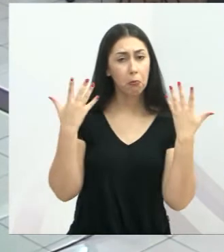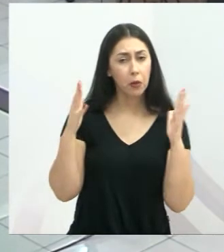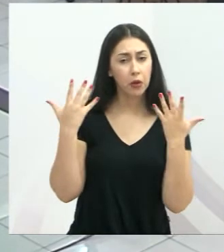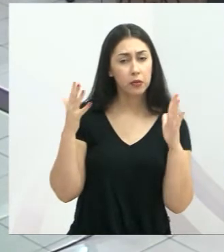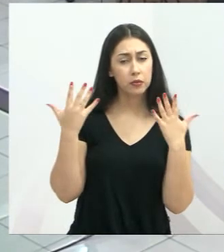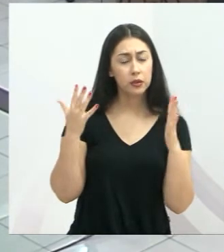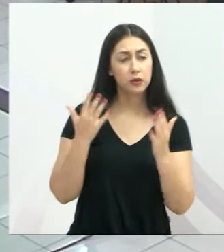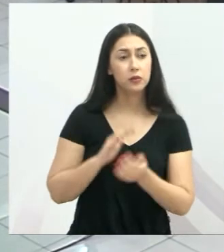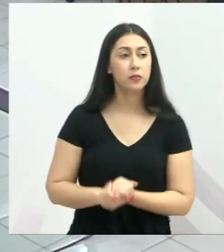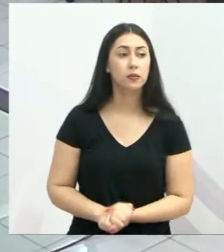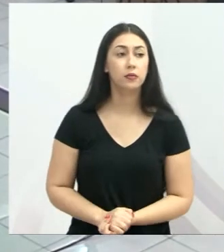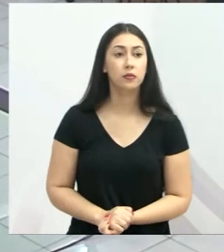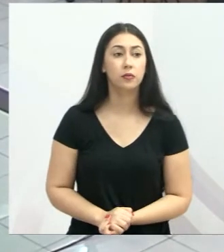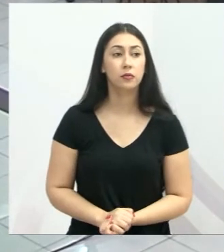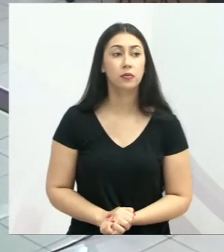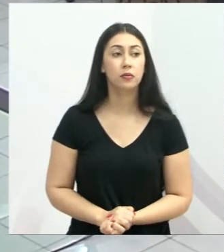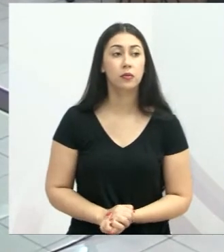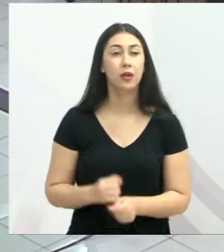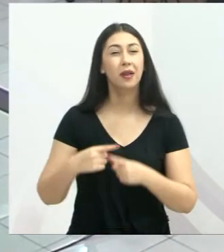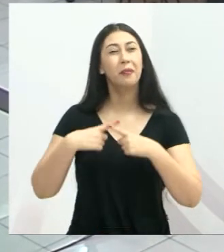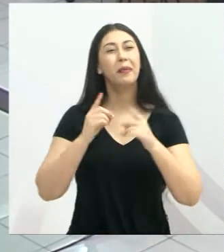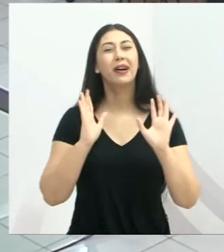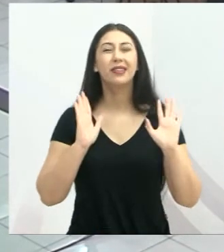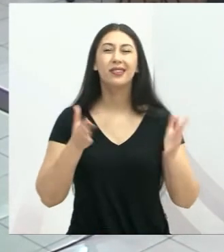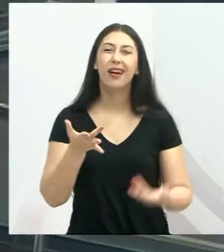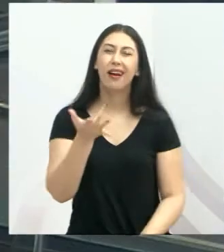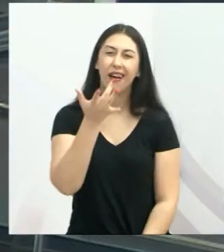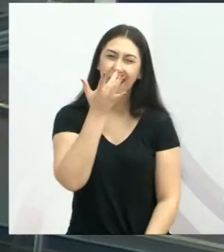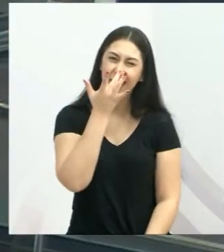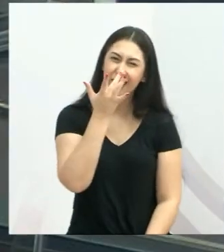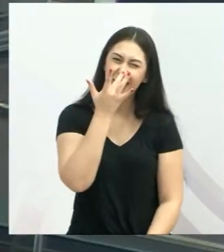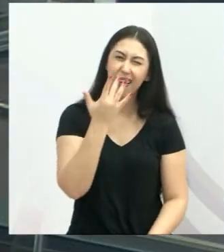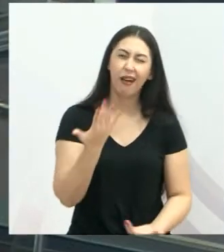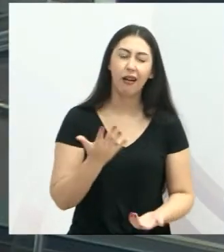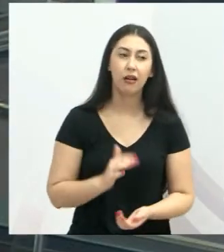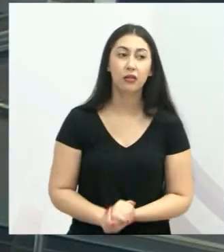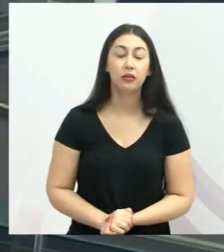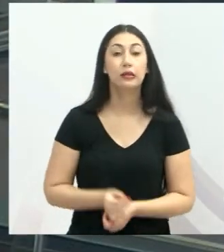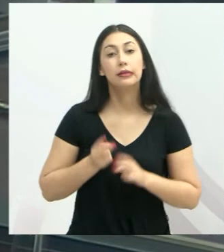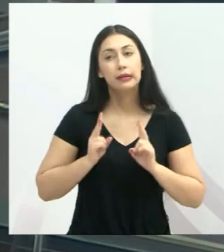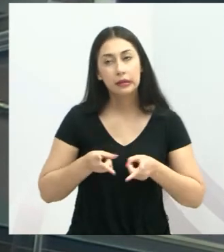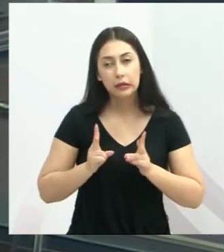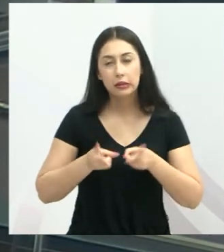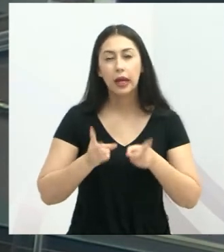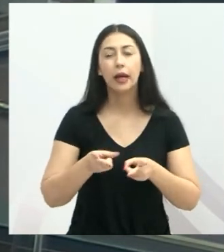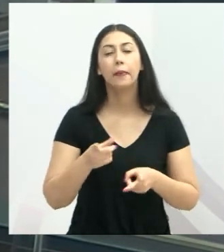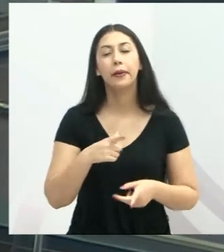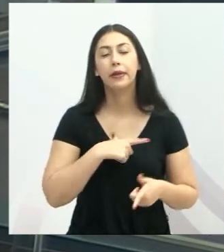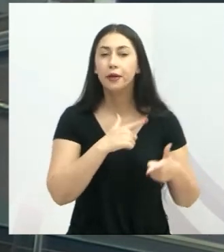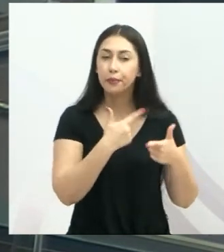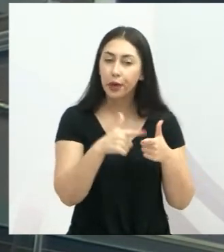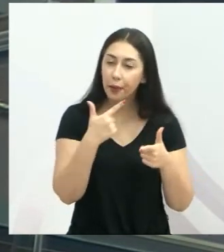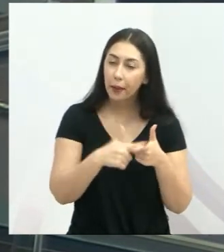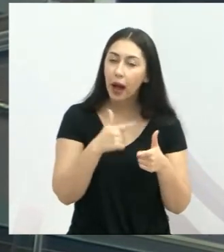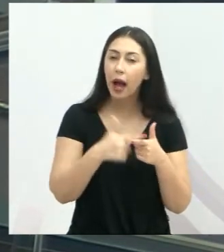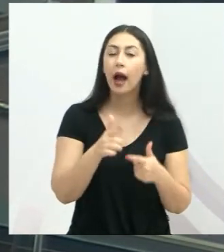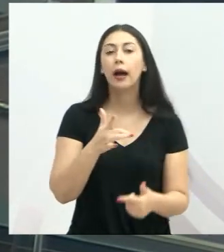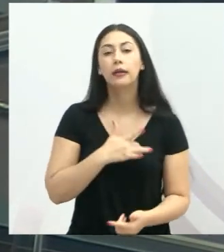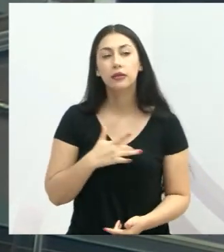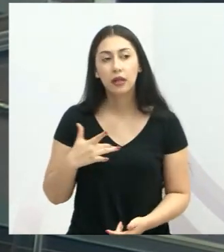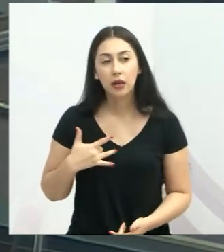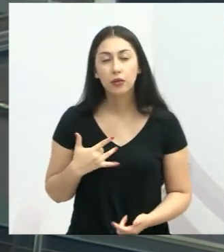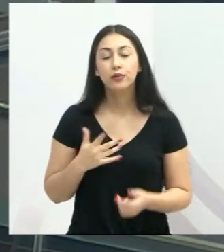colocação, mas isso está ficando chato, né? Está ficando chato. Todas as sessões a gente tem problema na área da saúde, isso está